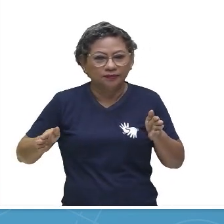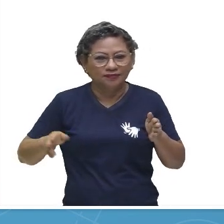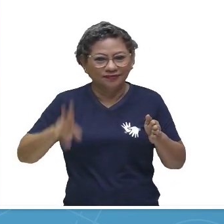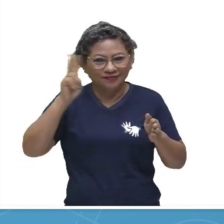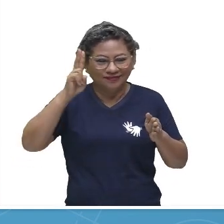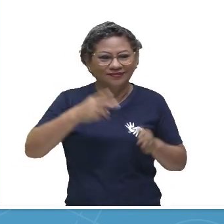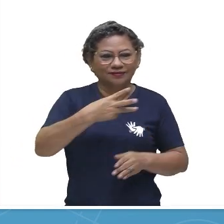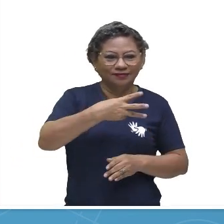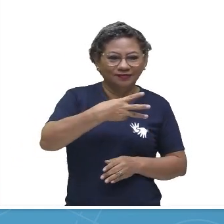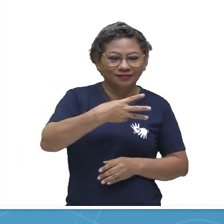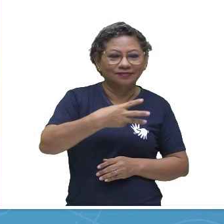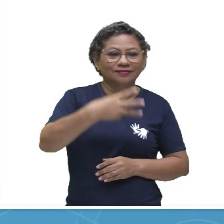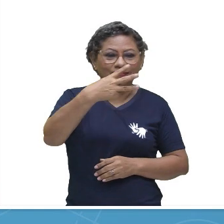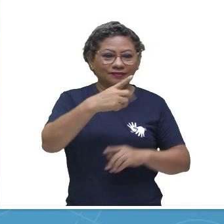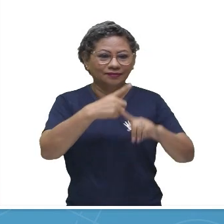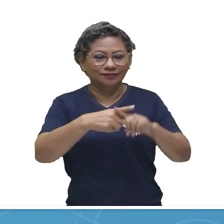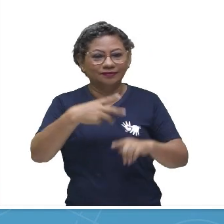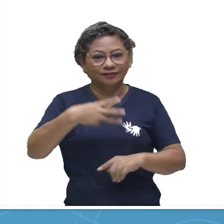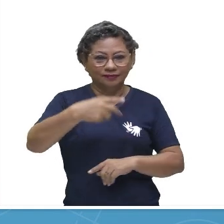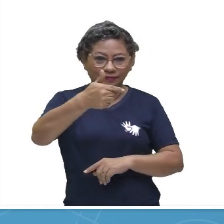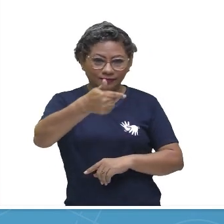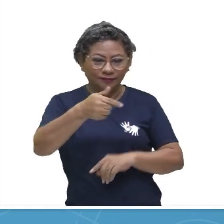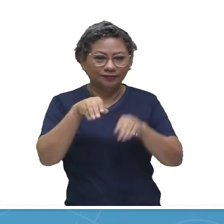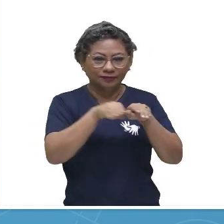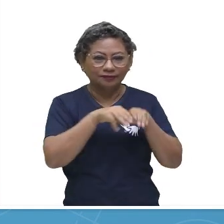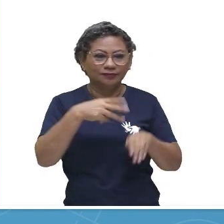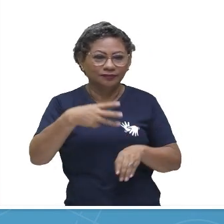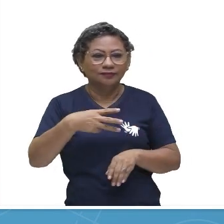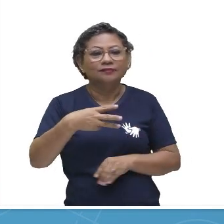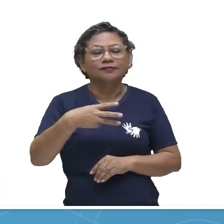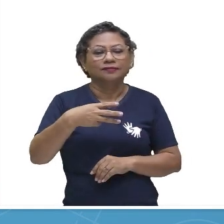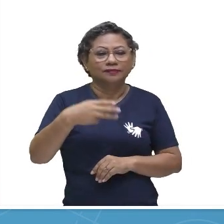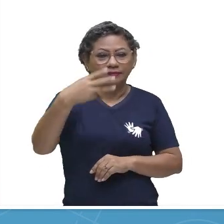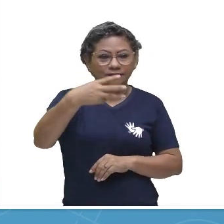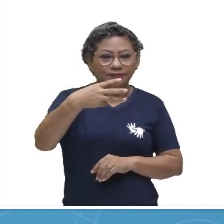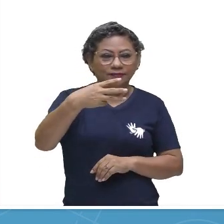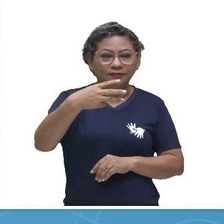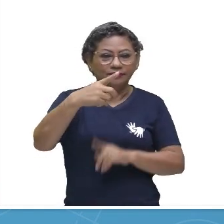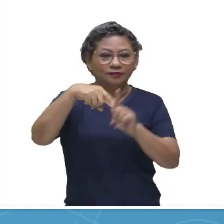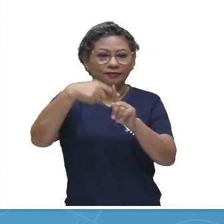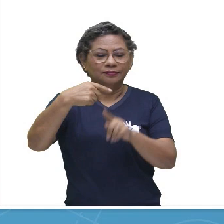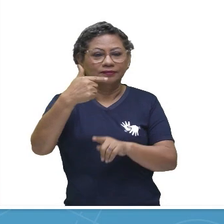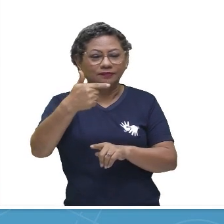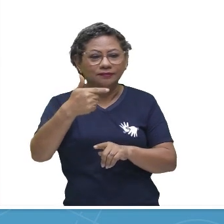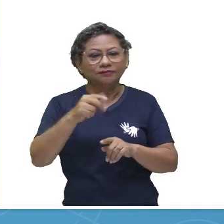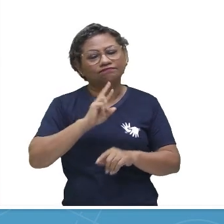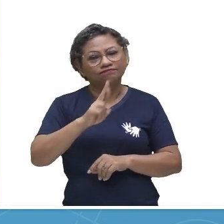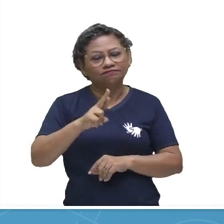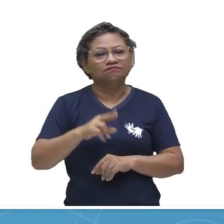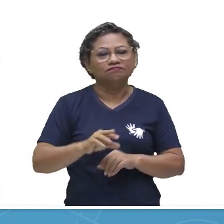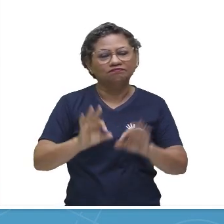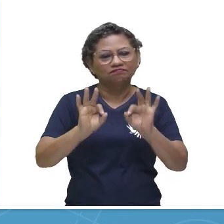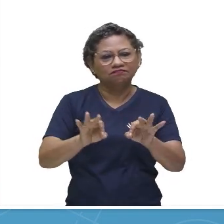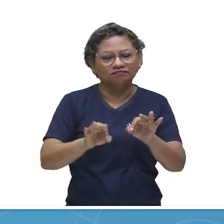Então, vamos ter 3, 2 mais 3, 5. 3 à quinta, 243. 43. Na próxima questão,